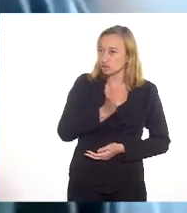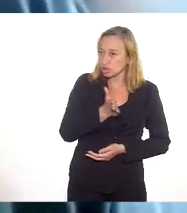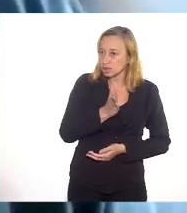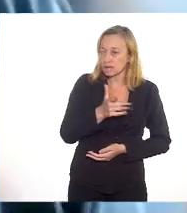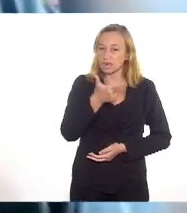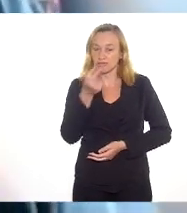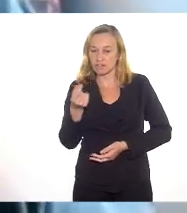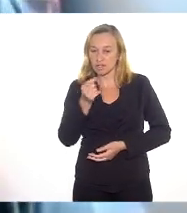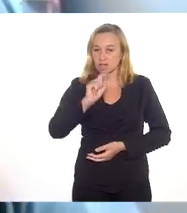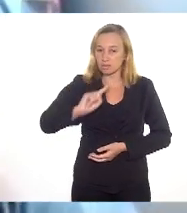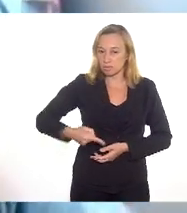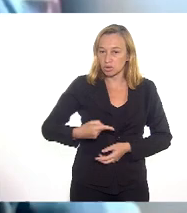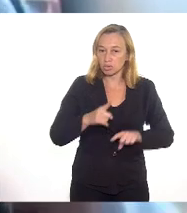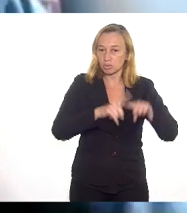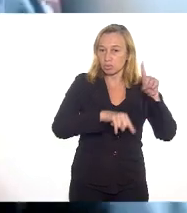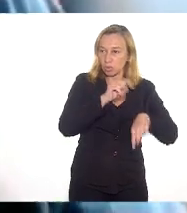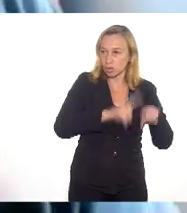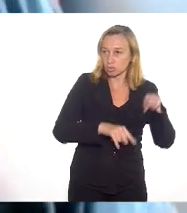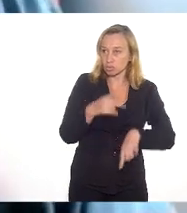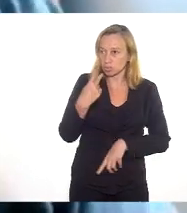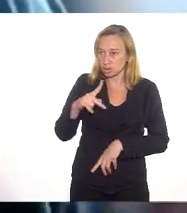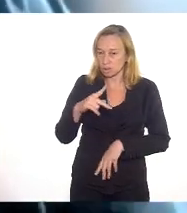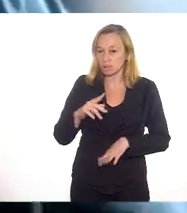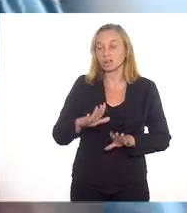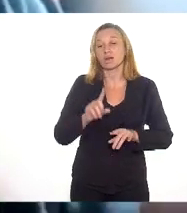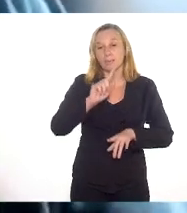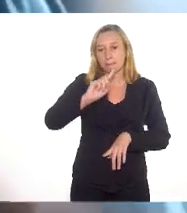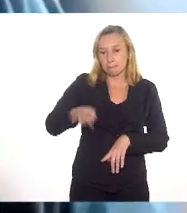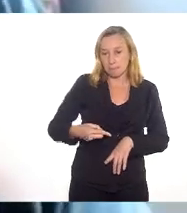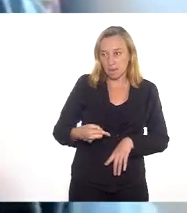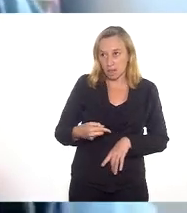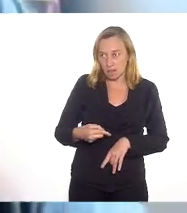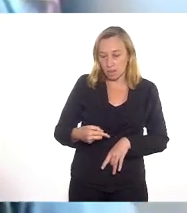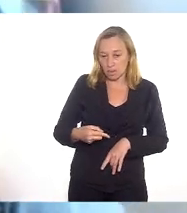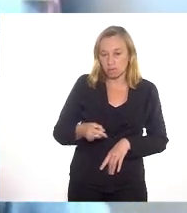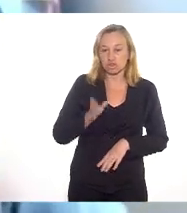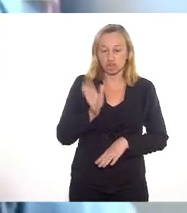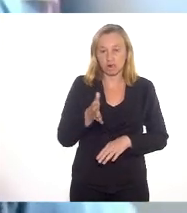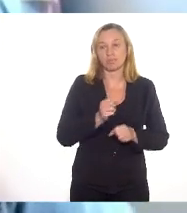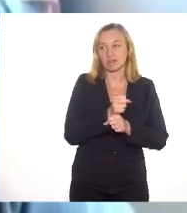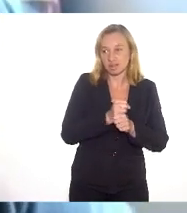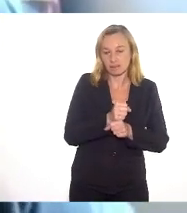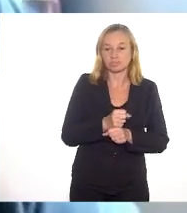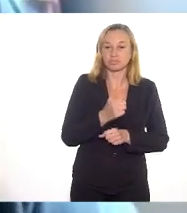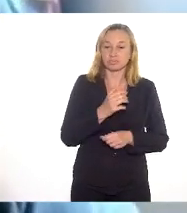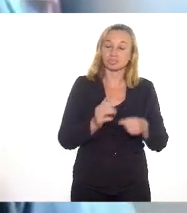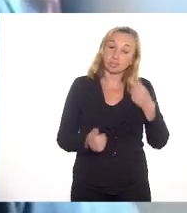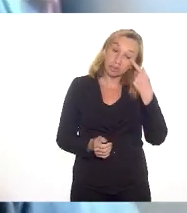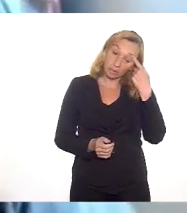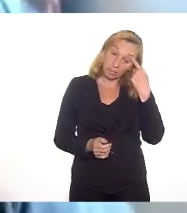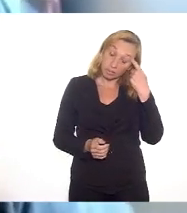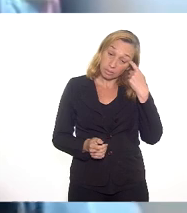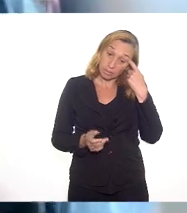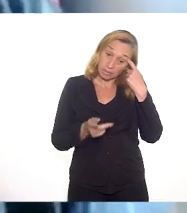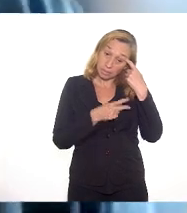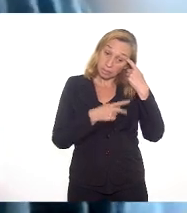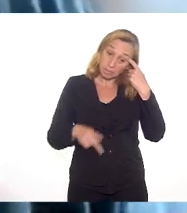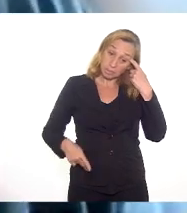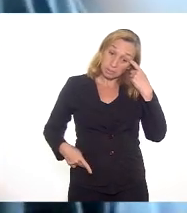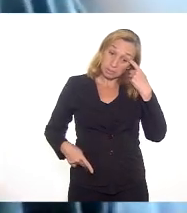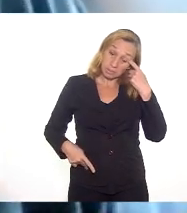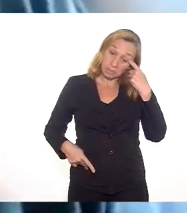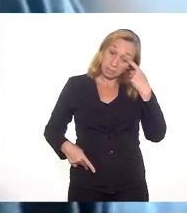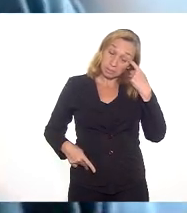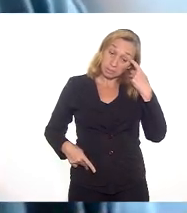20 mil equipamentos desses, sendo que mil e tantos já para esse ano. Então, presidente André Siciliano, não